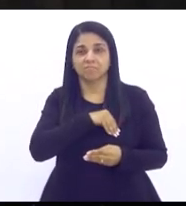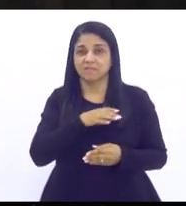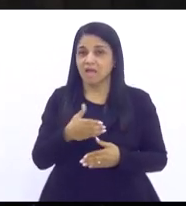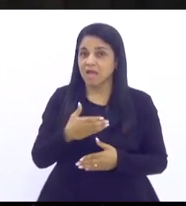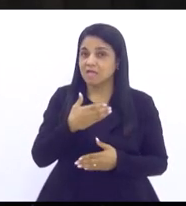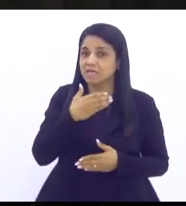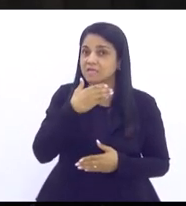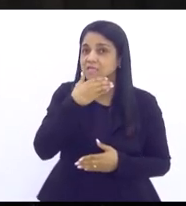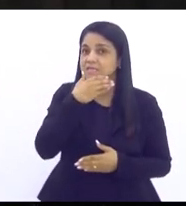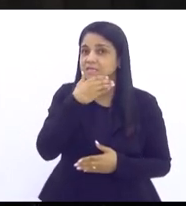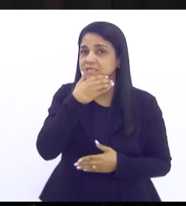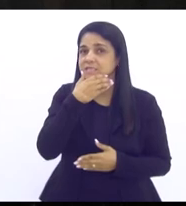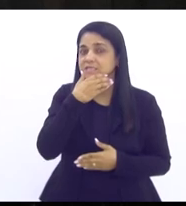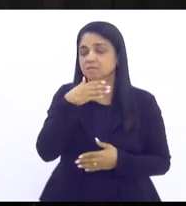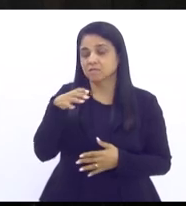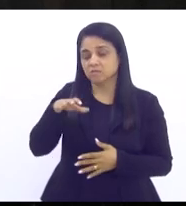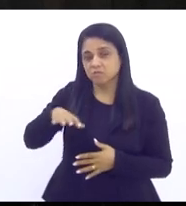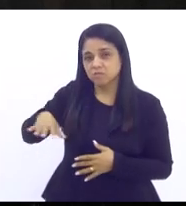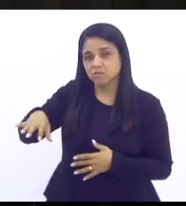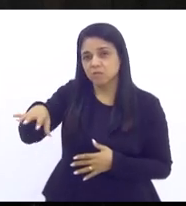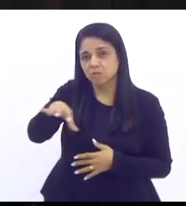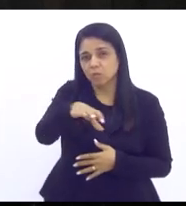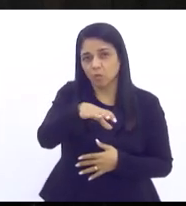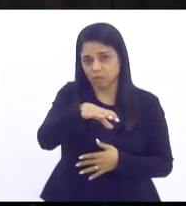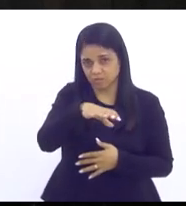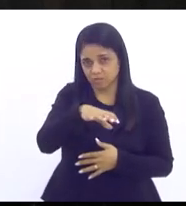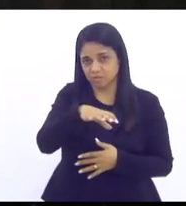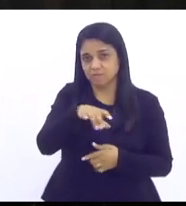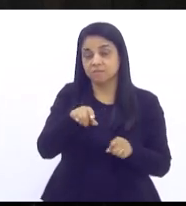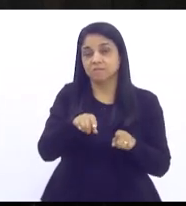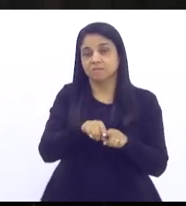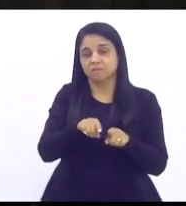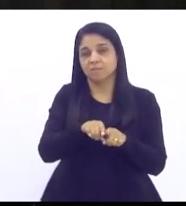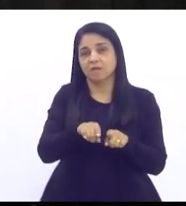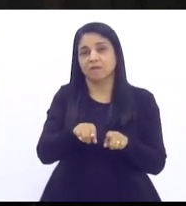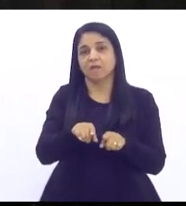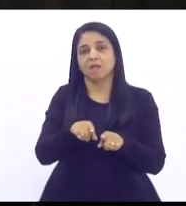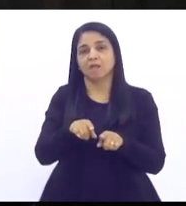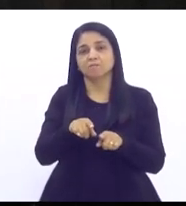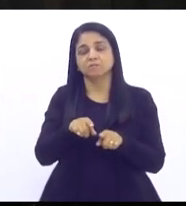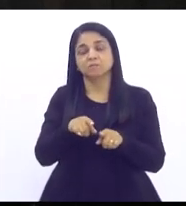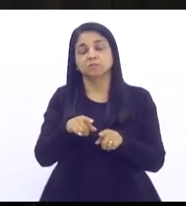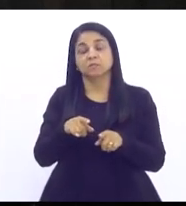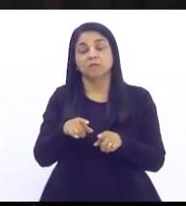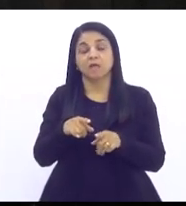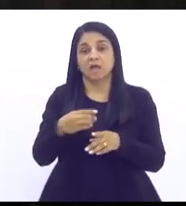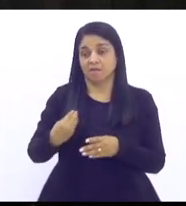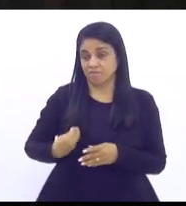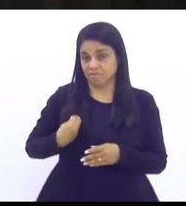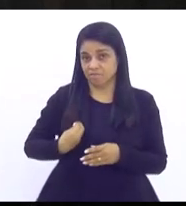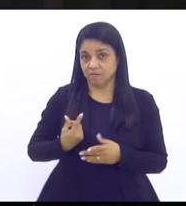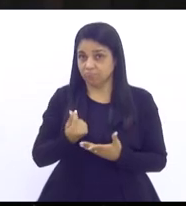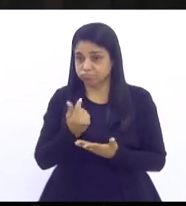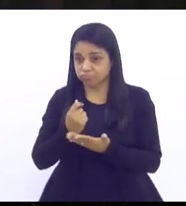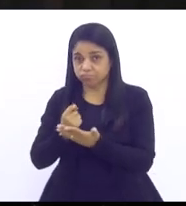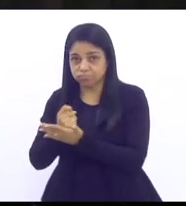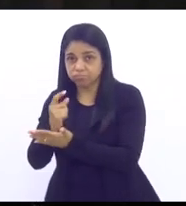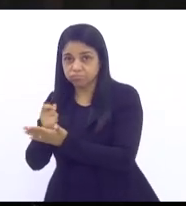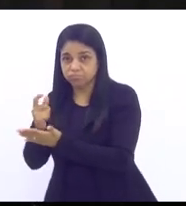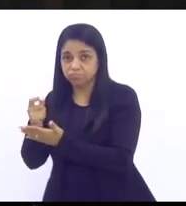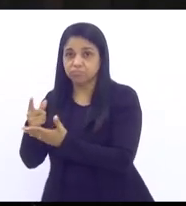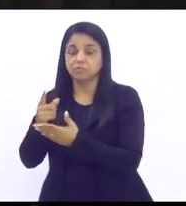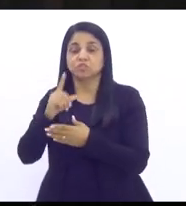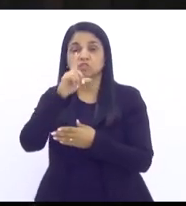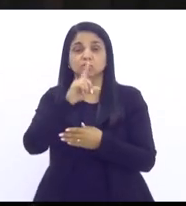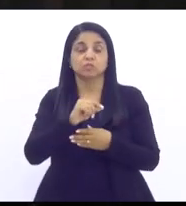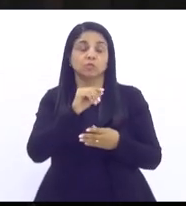de desaquecimento dos setores produtivos e da continuidade do altíssimo custo de vida que onerava os